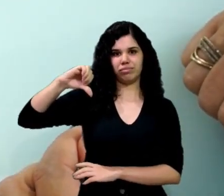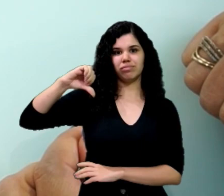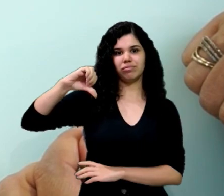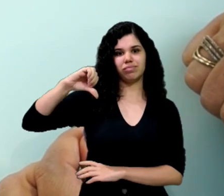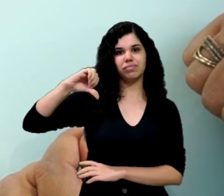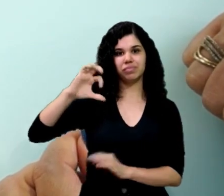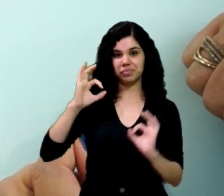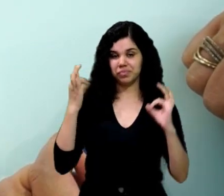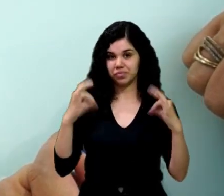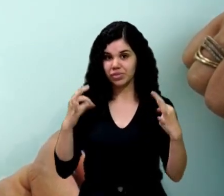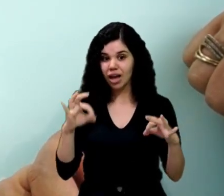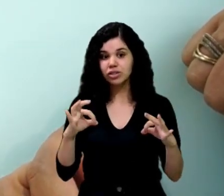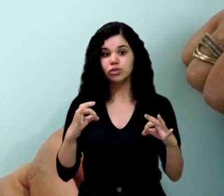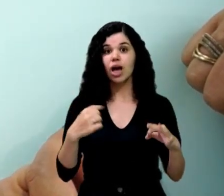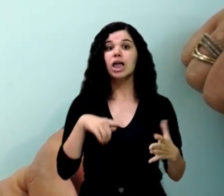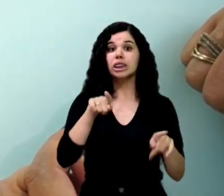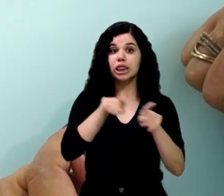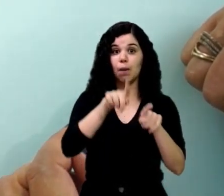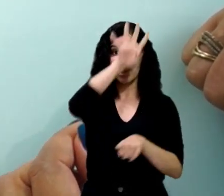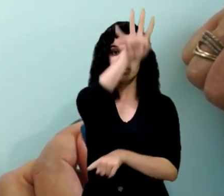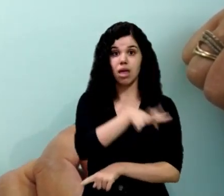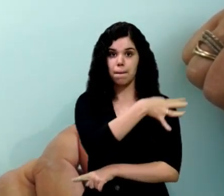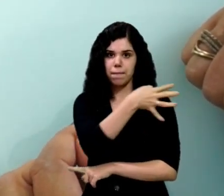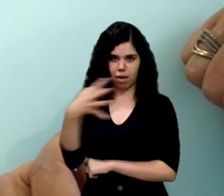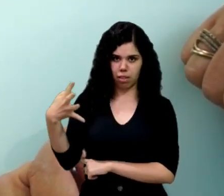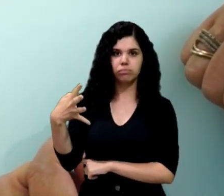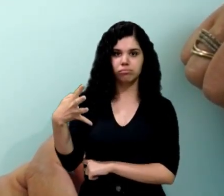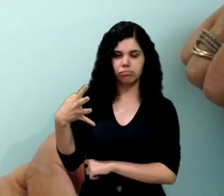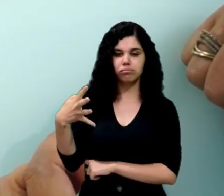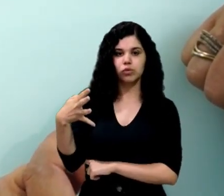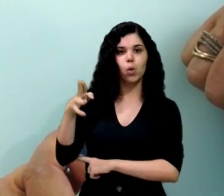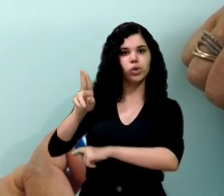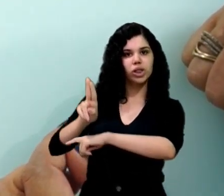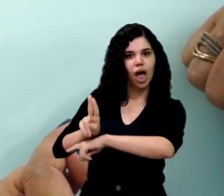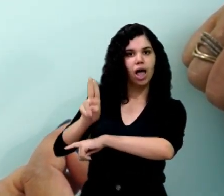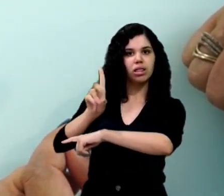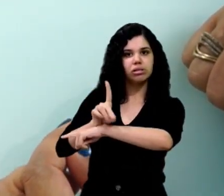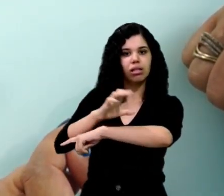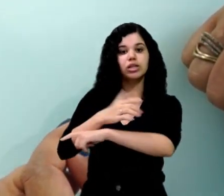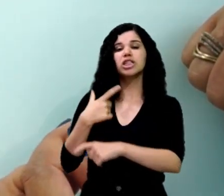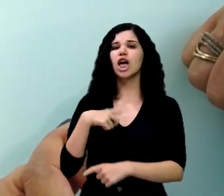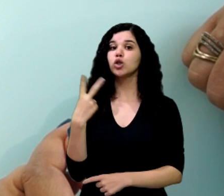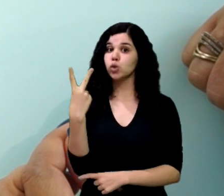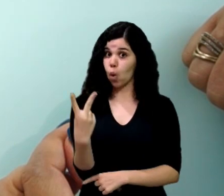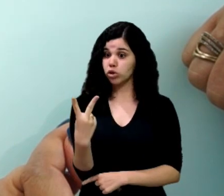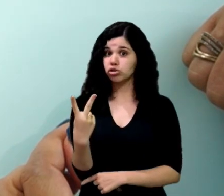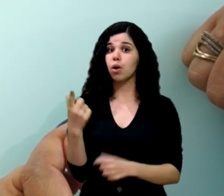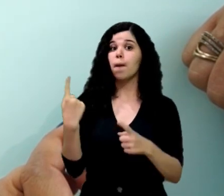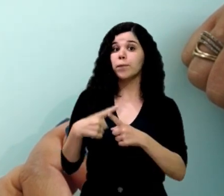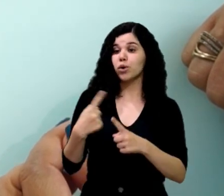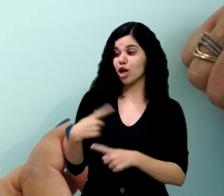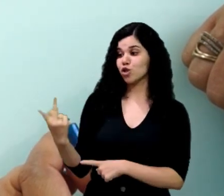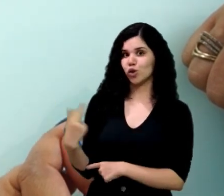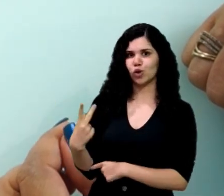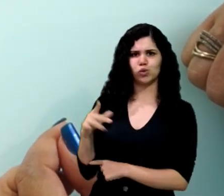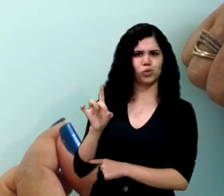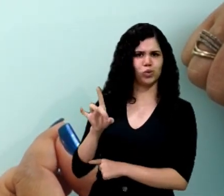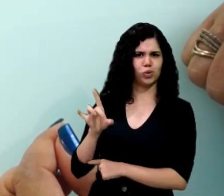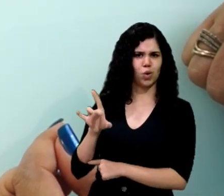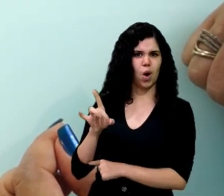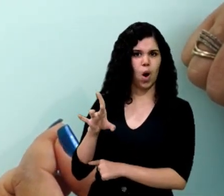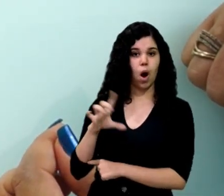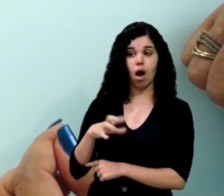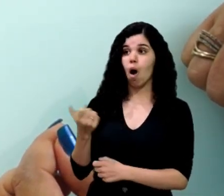8 e 9. E do quadro valor de lugar, que no caso aqui só tem 2, porque só estamos eu e a professora Kátia. Quanto